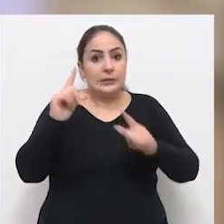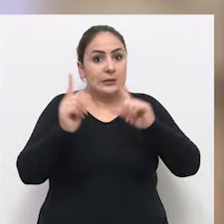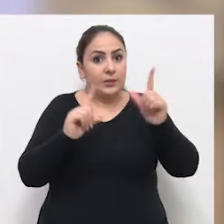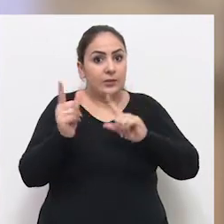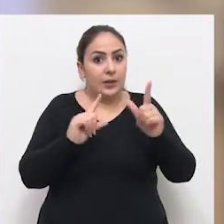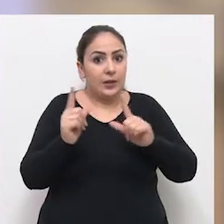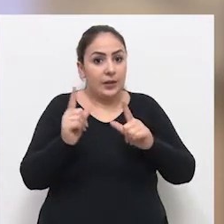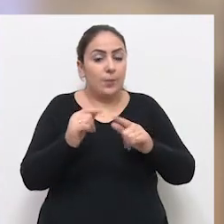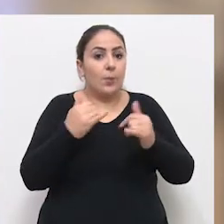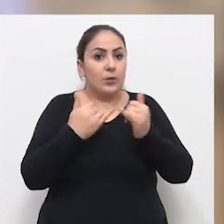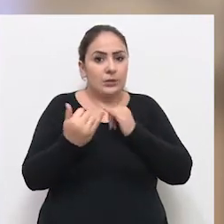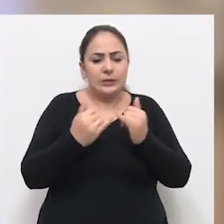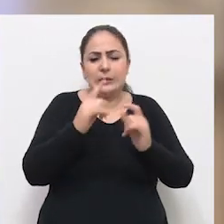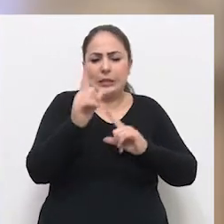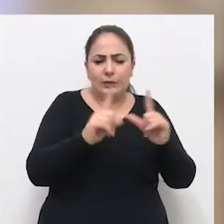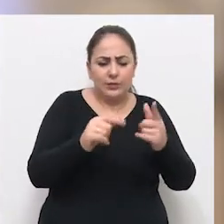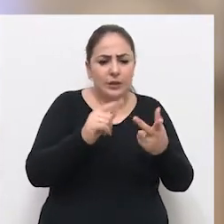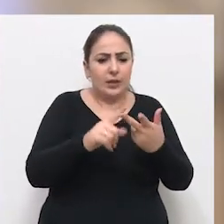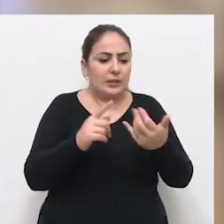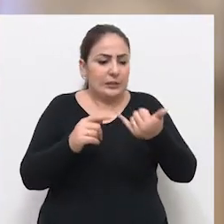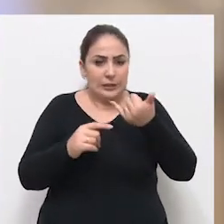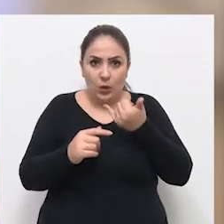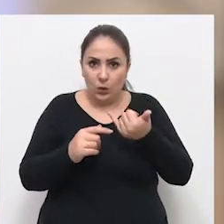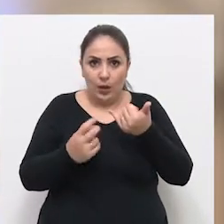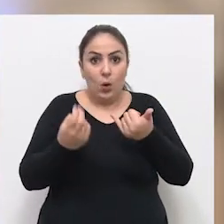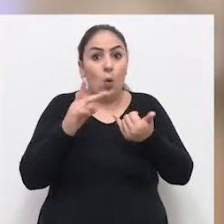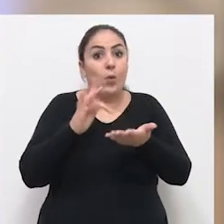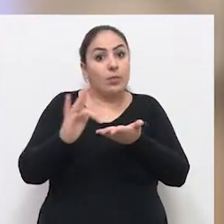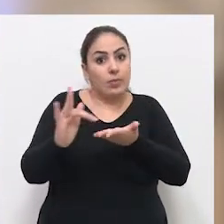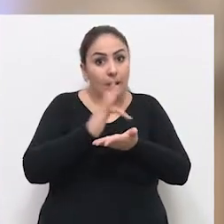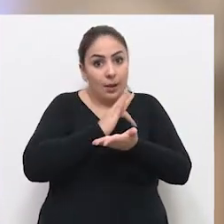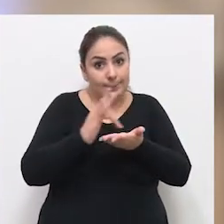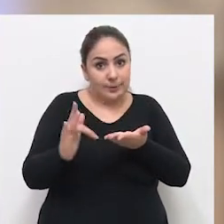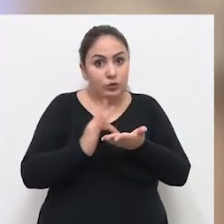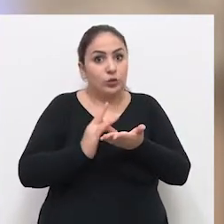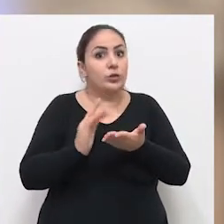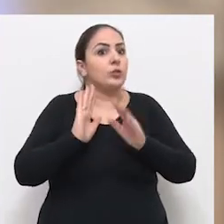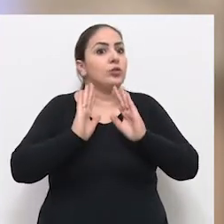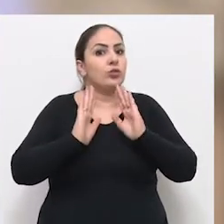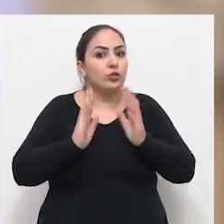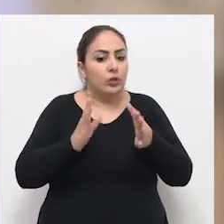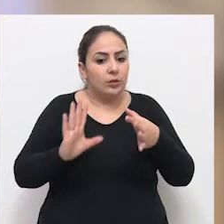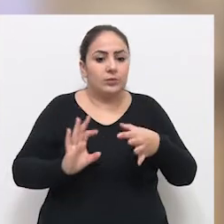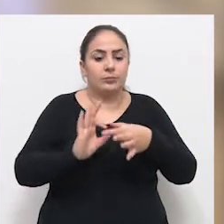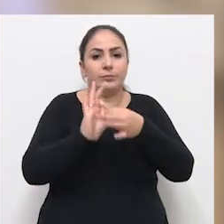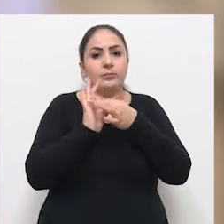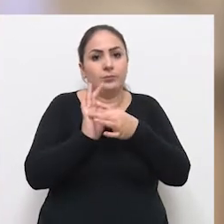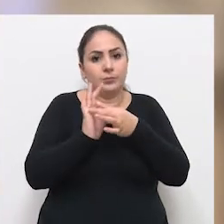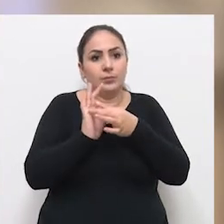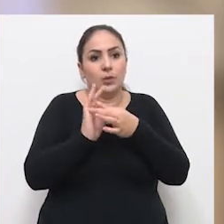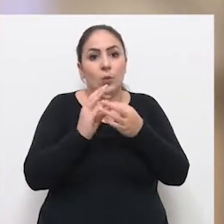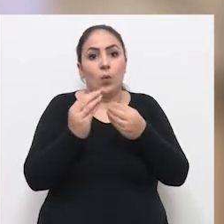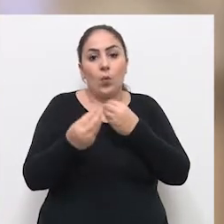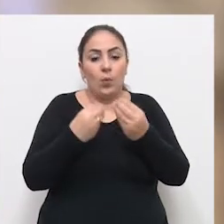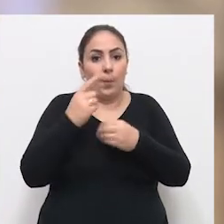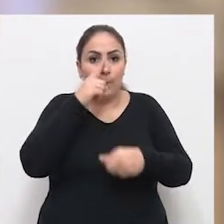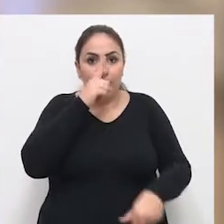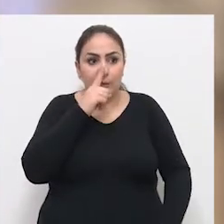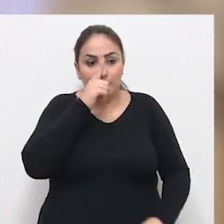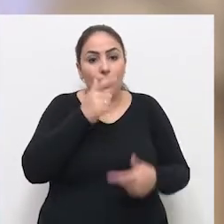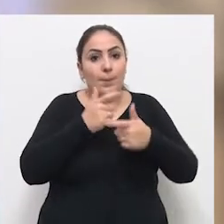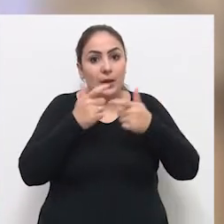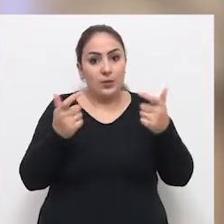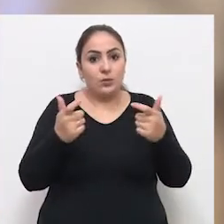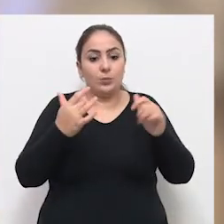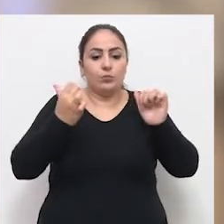de telas por dia, então seja tela de televisão, celular ou tablet, já está associado então como um